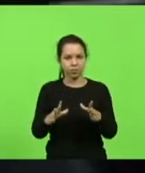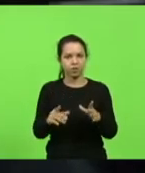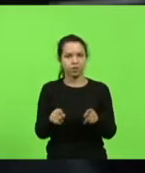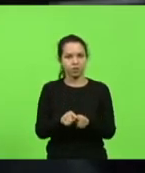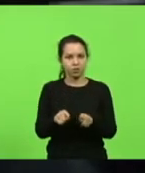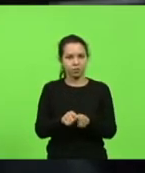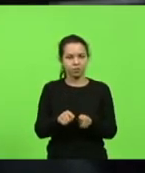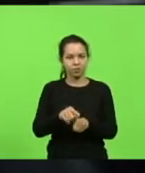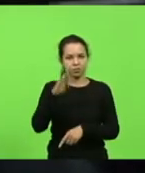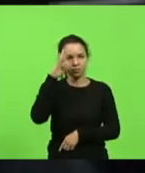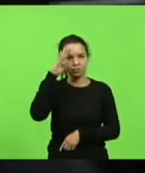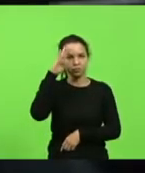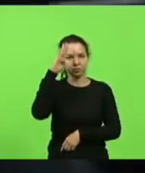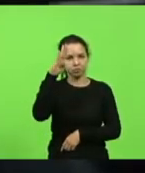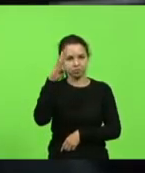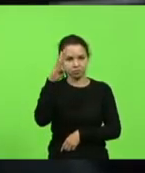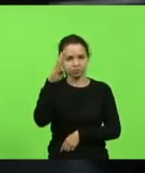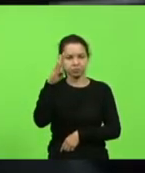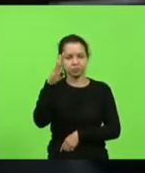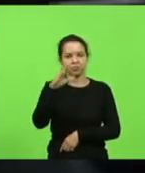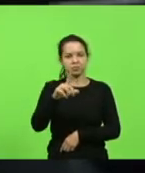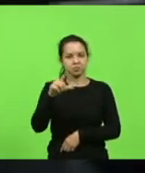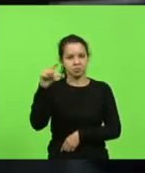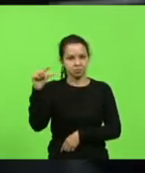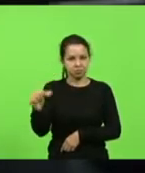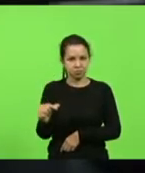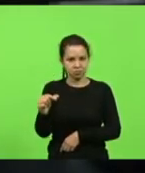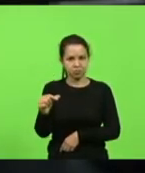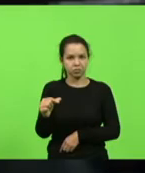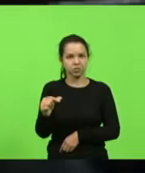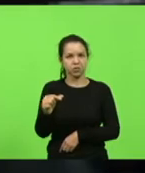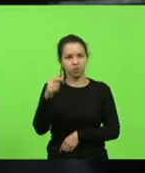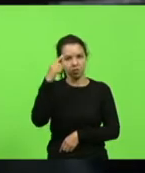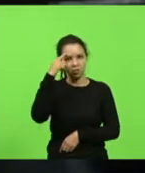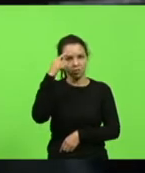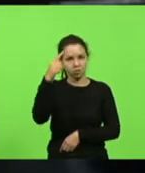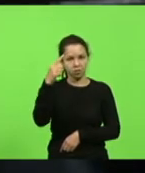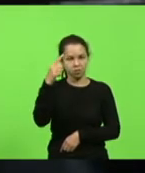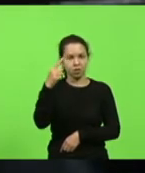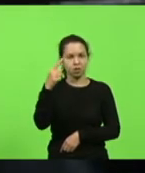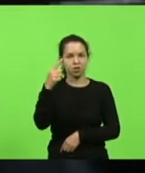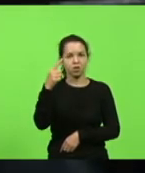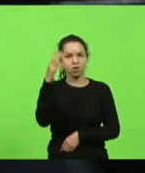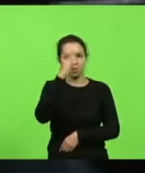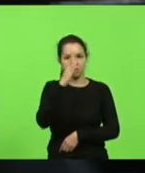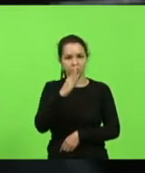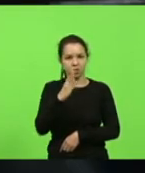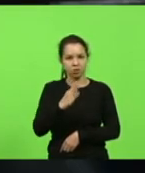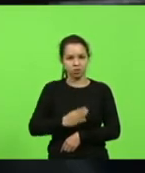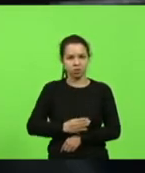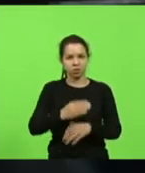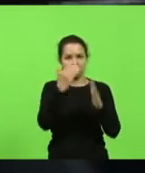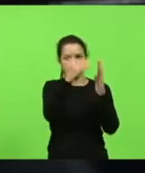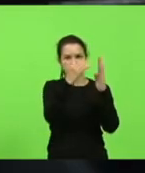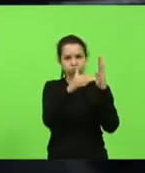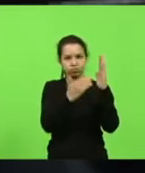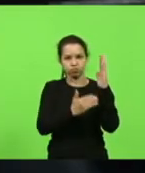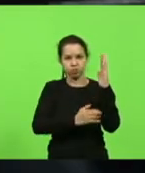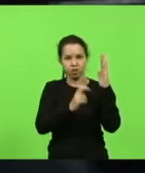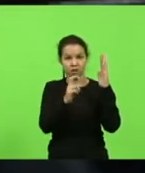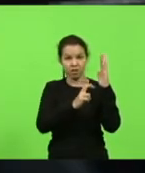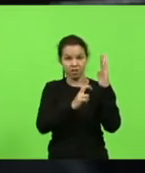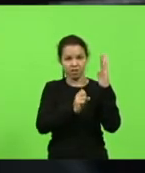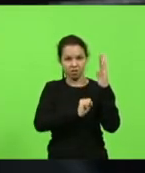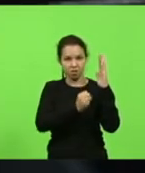Bolsonaro. Eu só quero lembrar que o Brasil continua em 58º lugar no ranking global de aplicação de